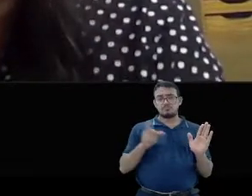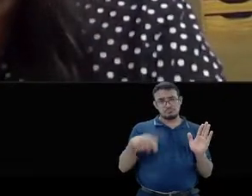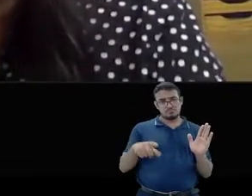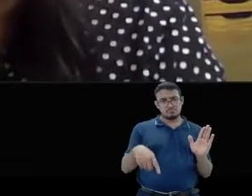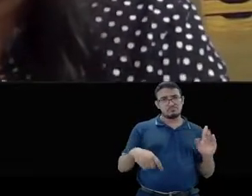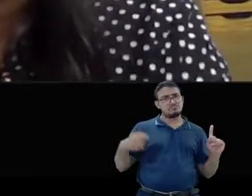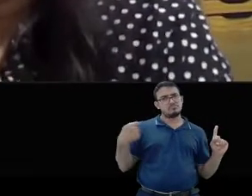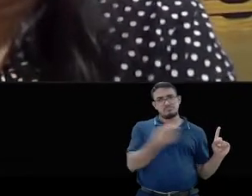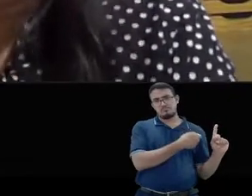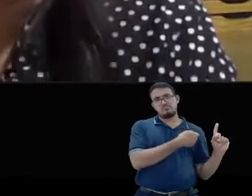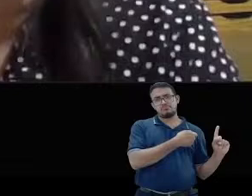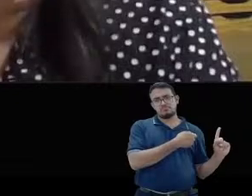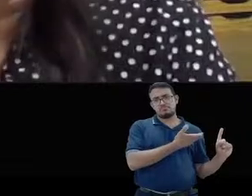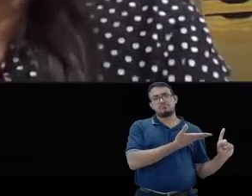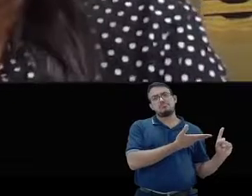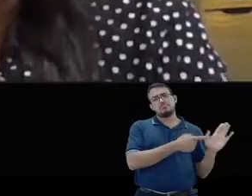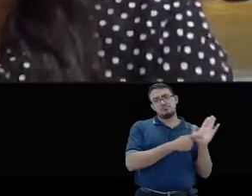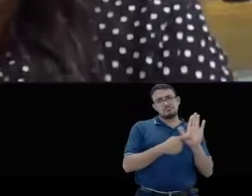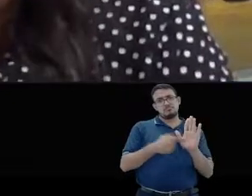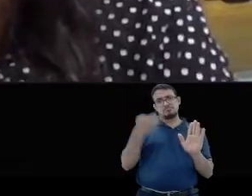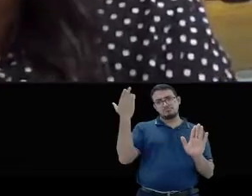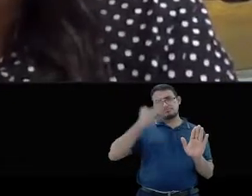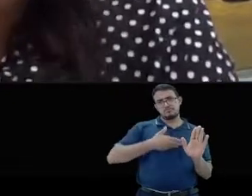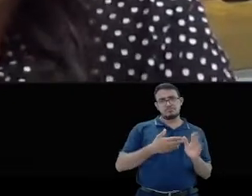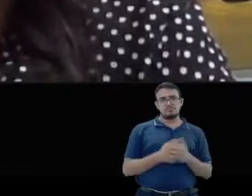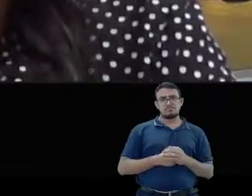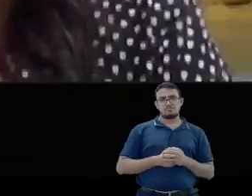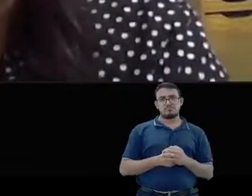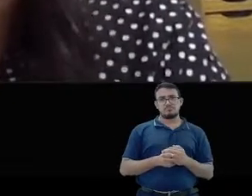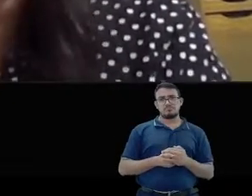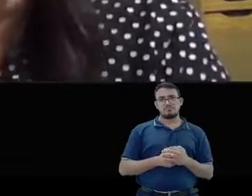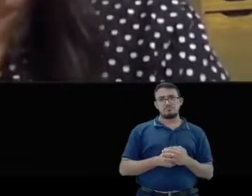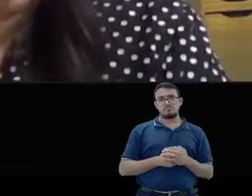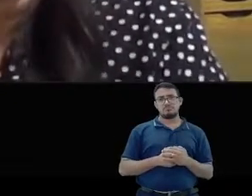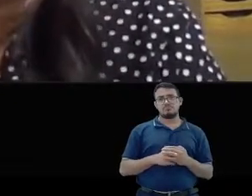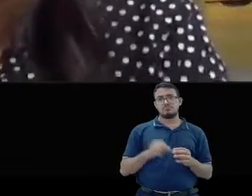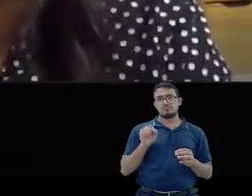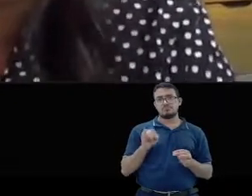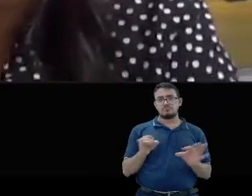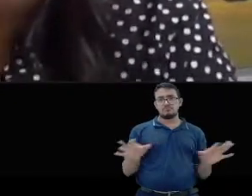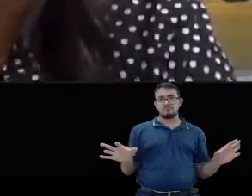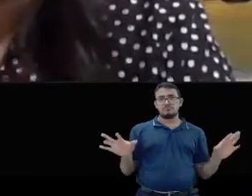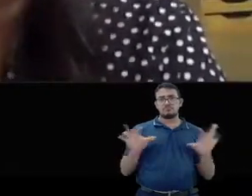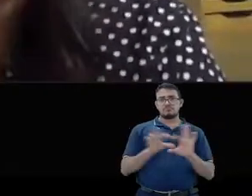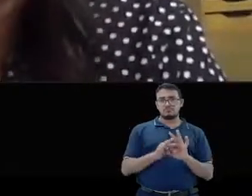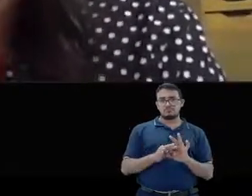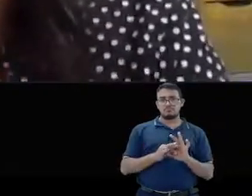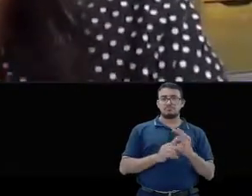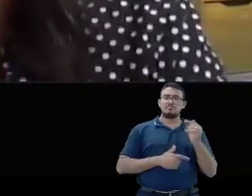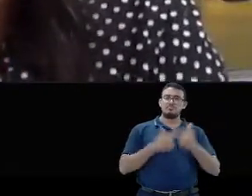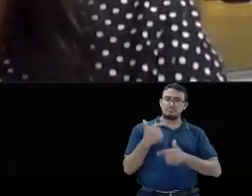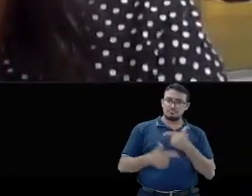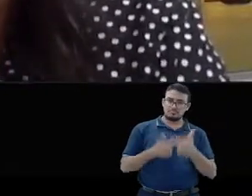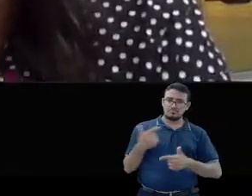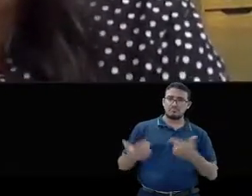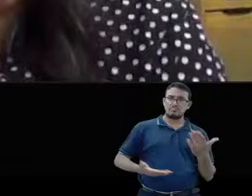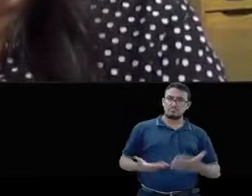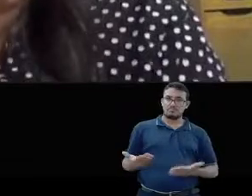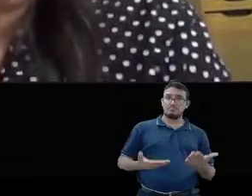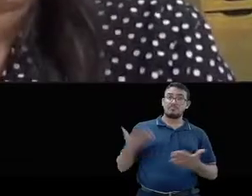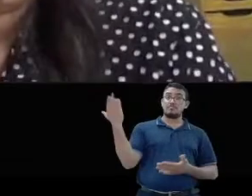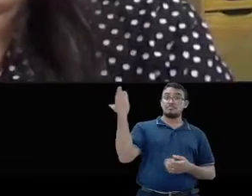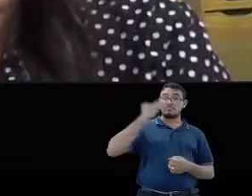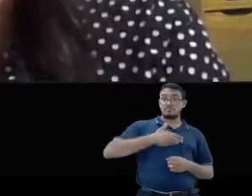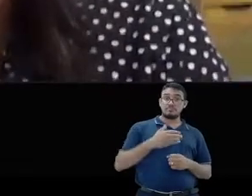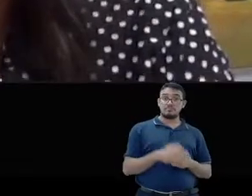autora. Né? Ainda que esse vínculo de emprego houvesse sido comprovado, o que não é o caso,